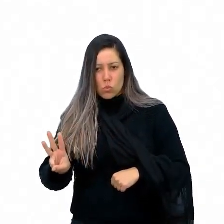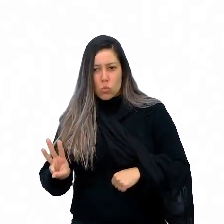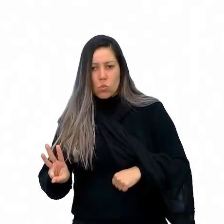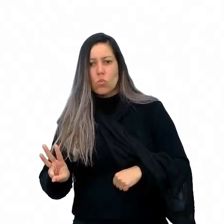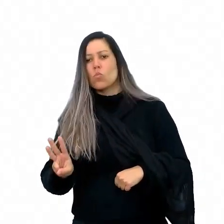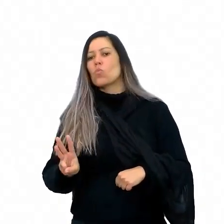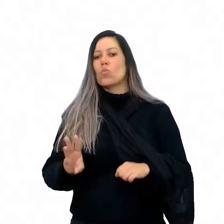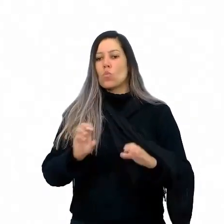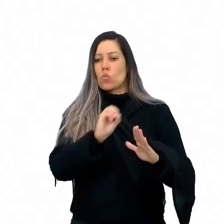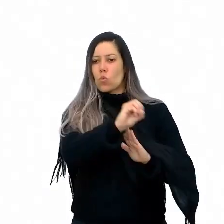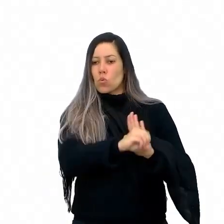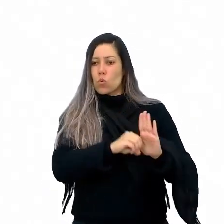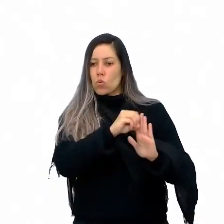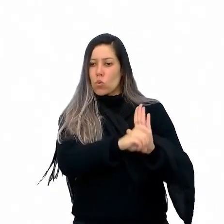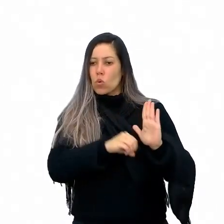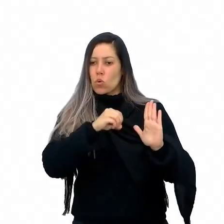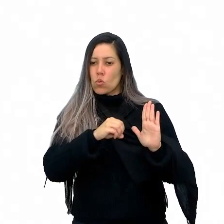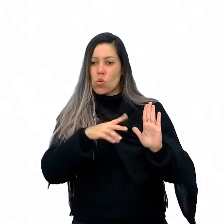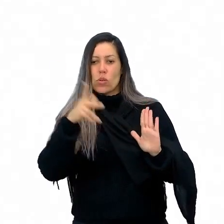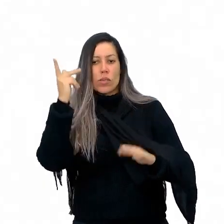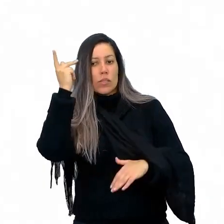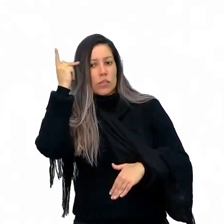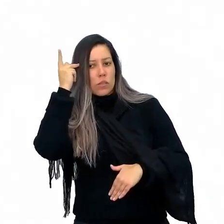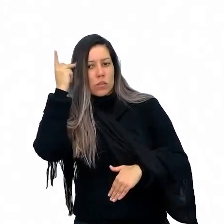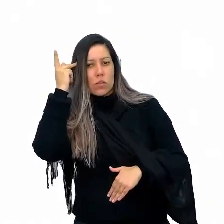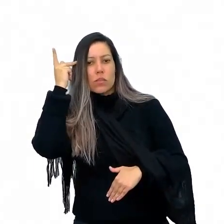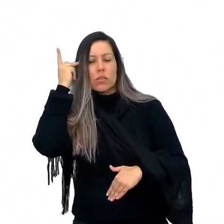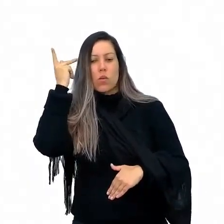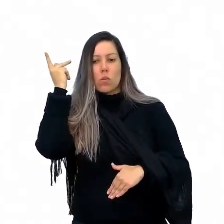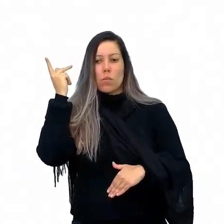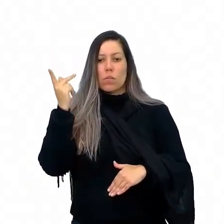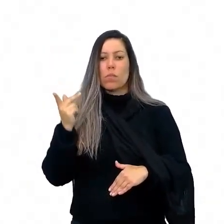Paulo, tá certo? Que é o Centro de Mídia